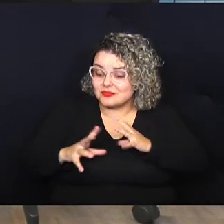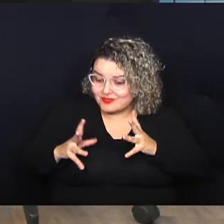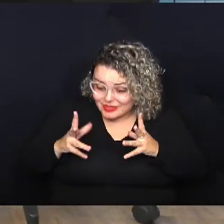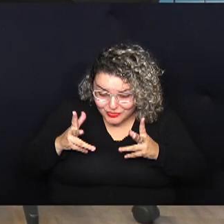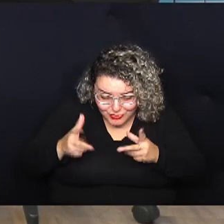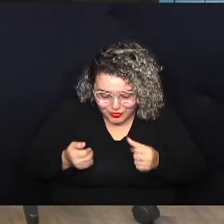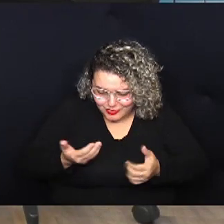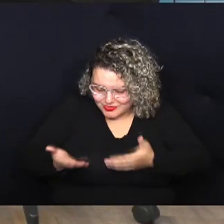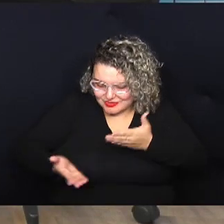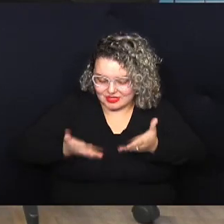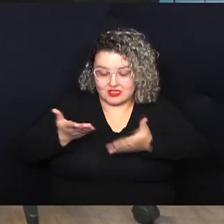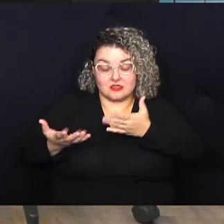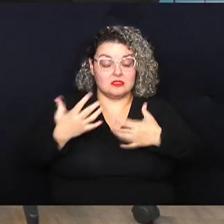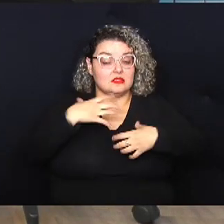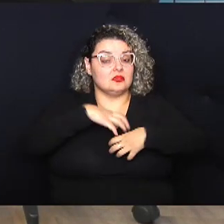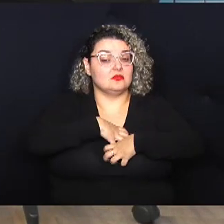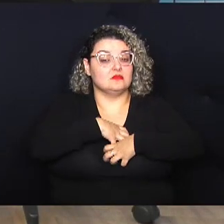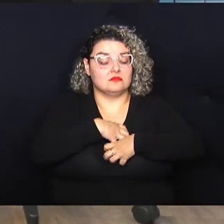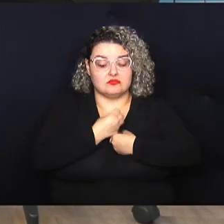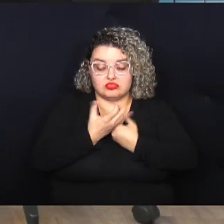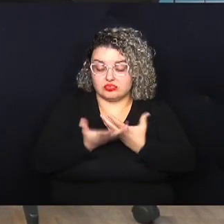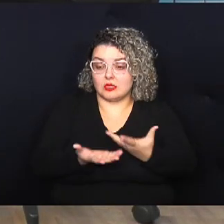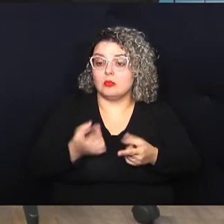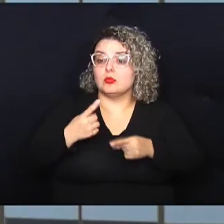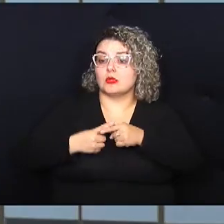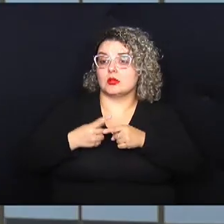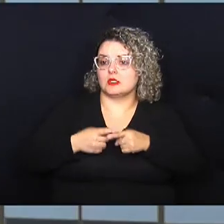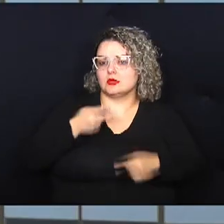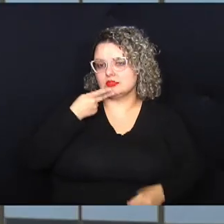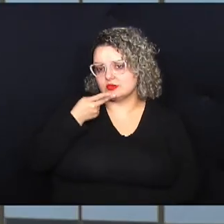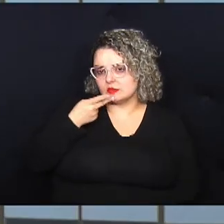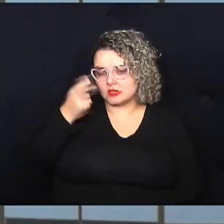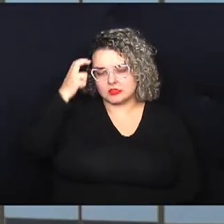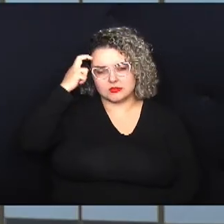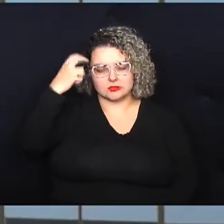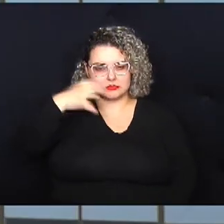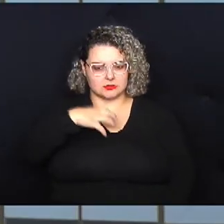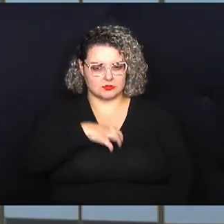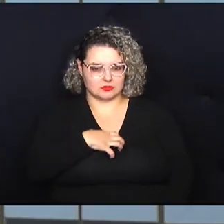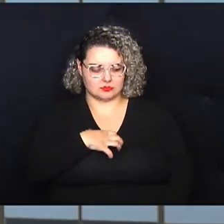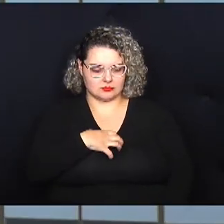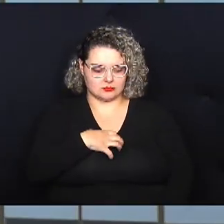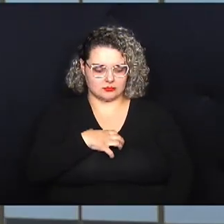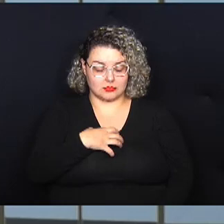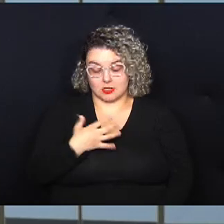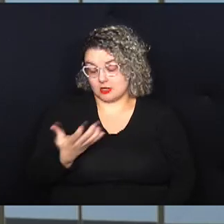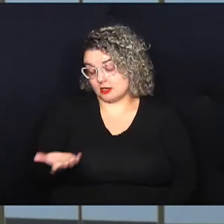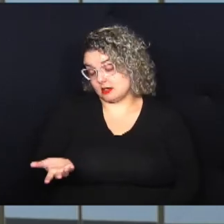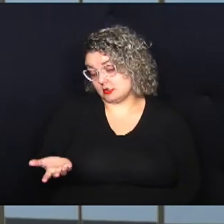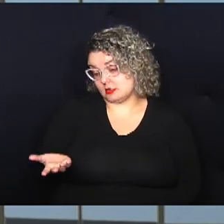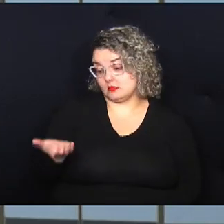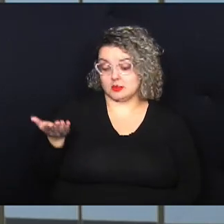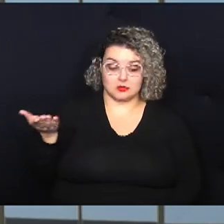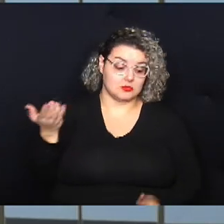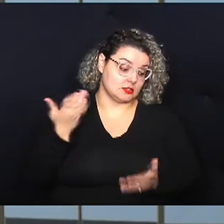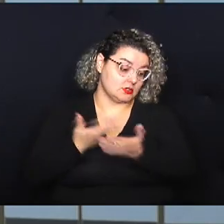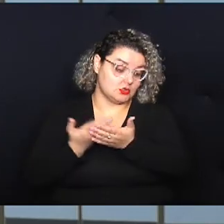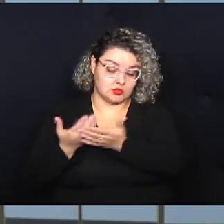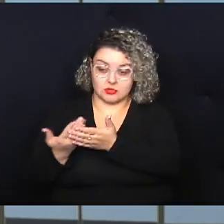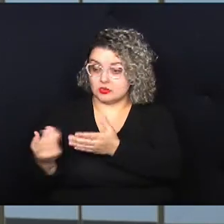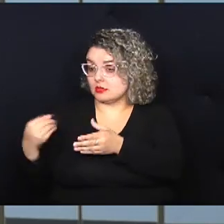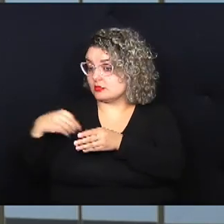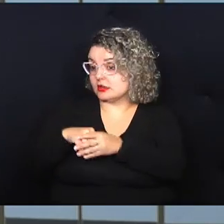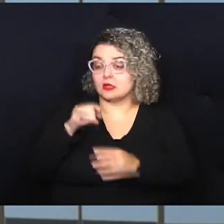né, com esses sentimentos. Porque assim, a gente fala da inteligência emocional, as pessoas falam assim, mas para você que já estuda, está dentro disso,